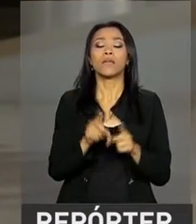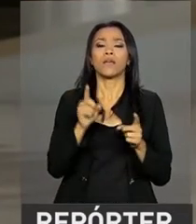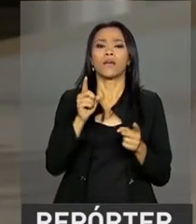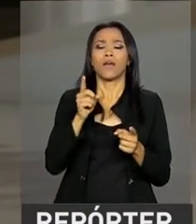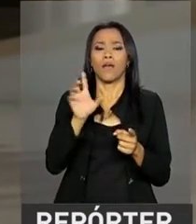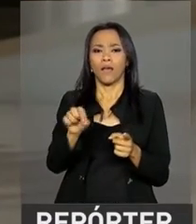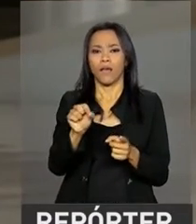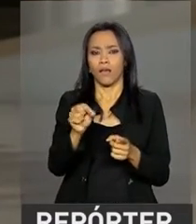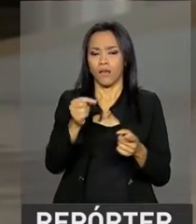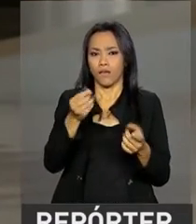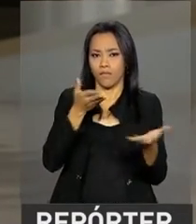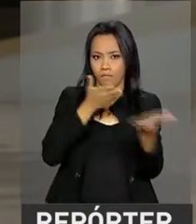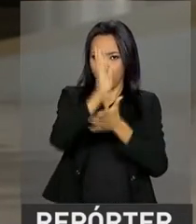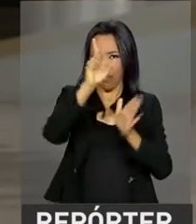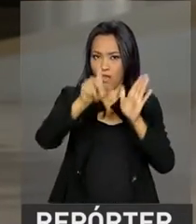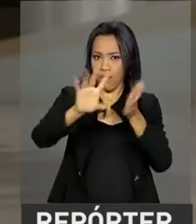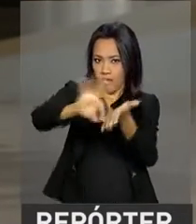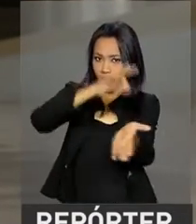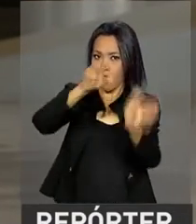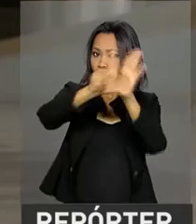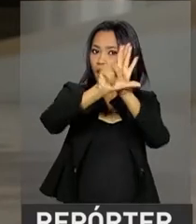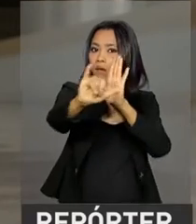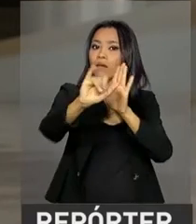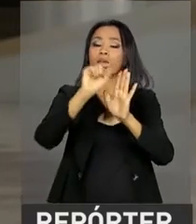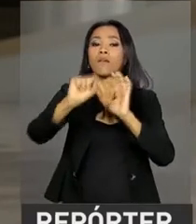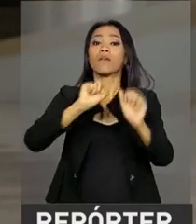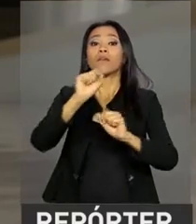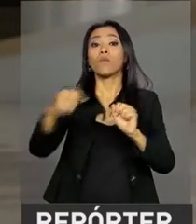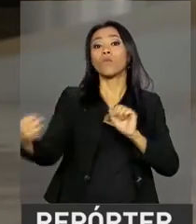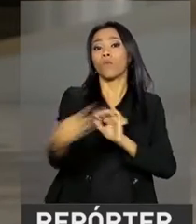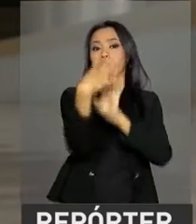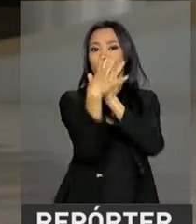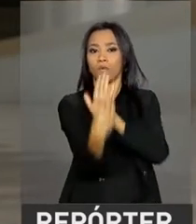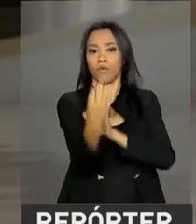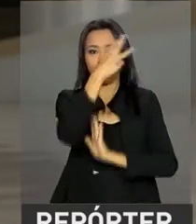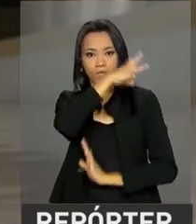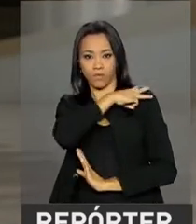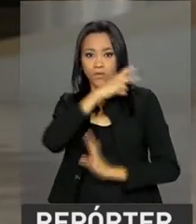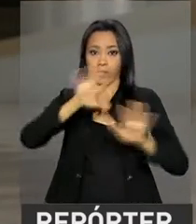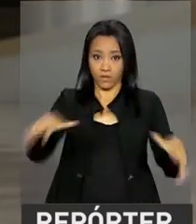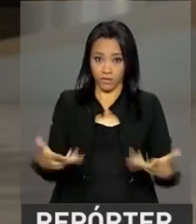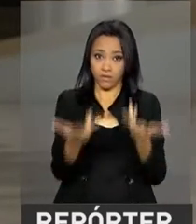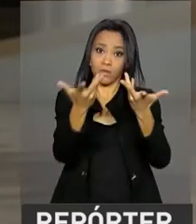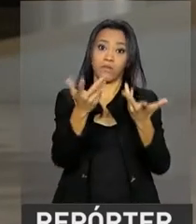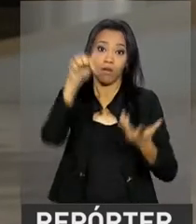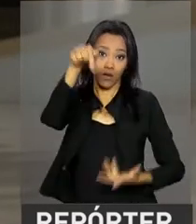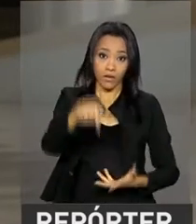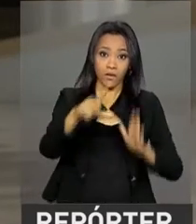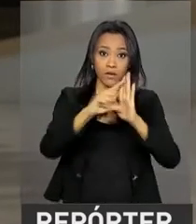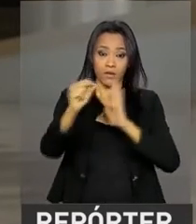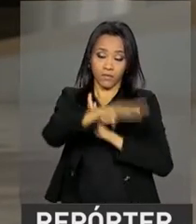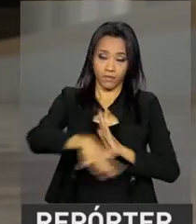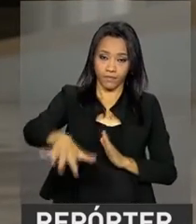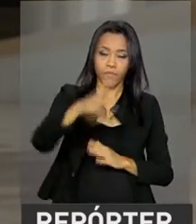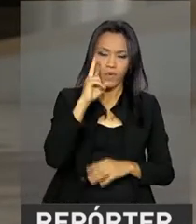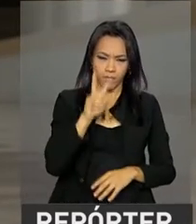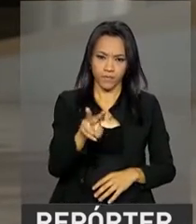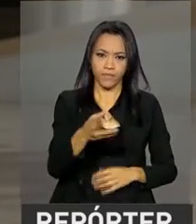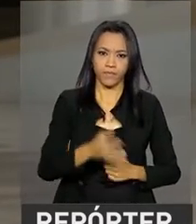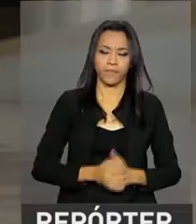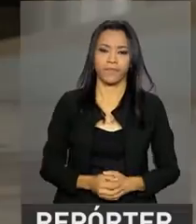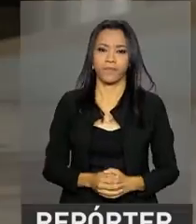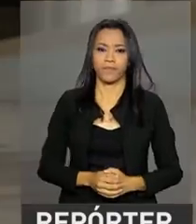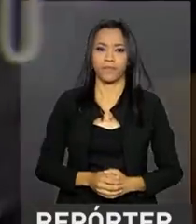lei que reformula o ensino médio no país. A cerimônia foi aqui no Palácio do Planalto. Vamos ver.